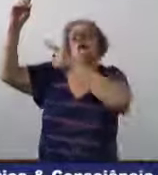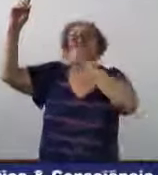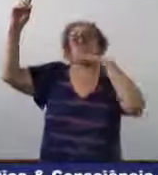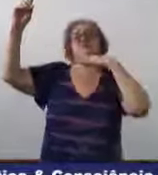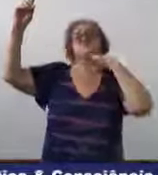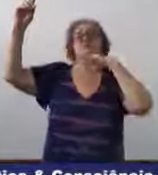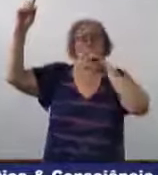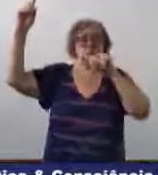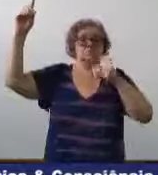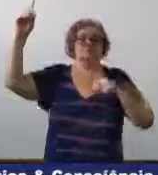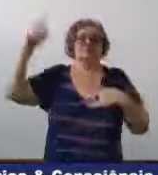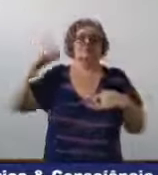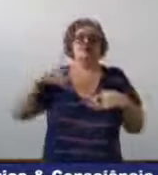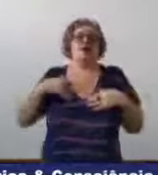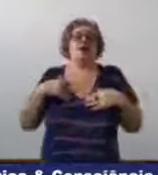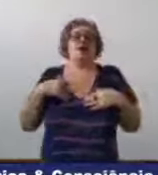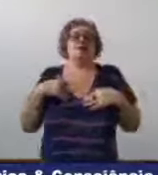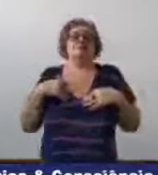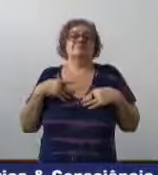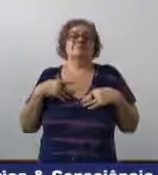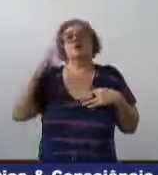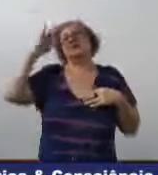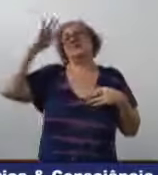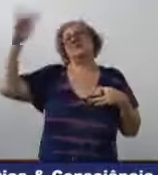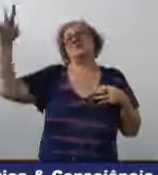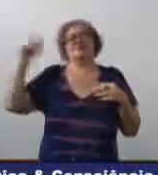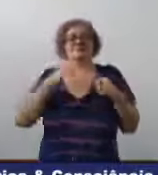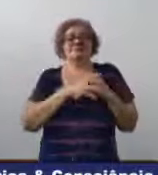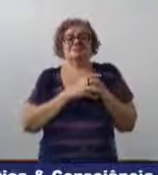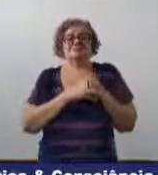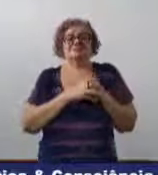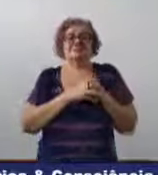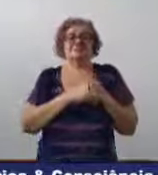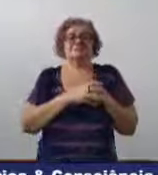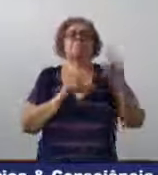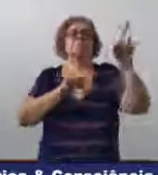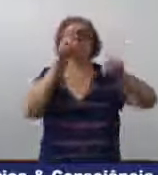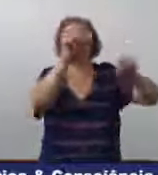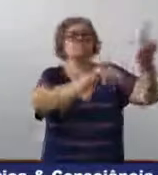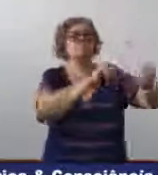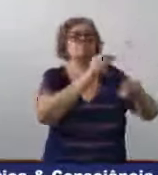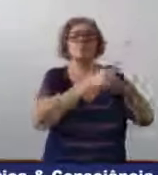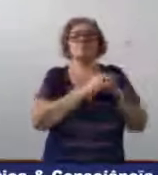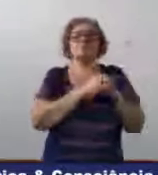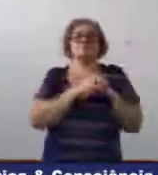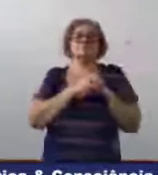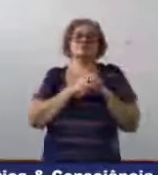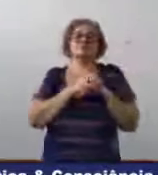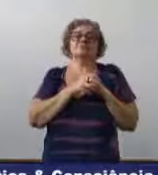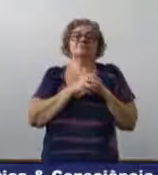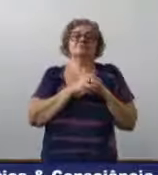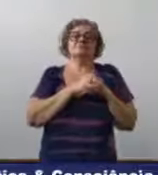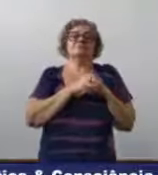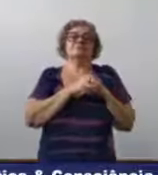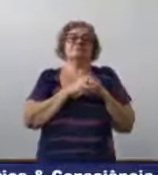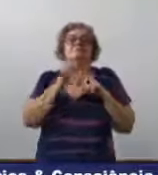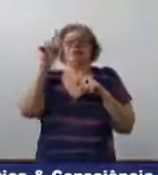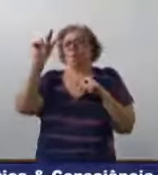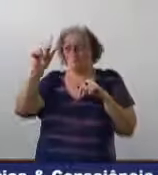Deus. Outra pretensão nossa. Imagina, um de nós,